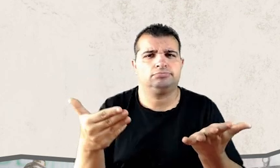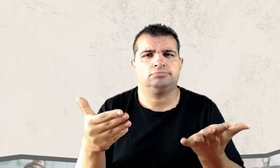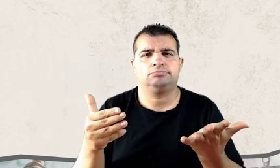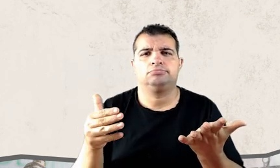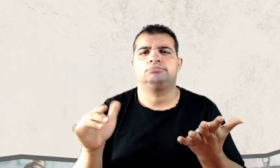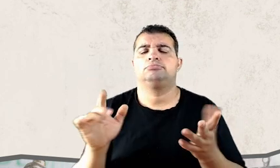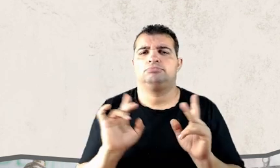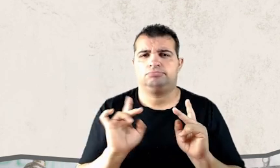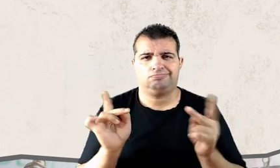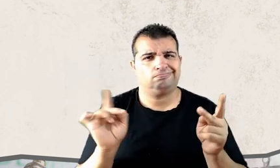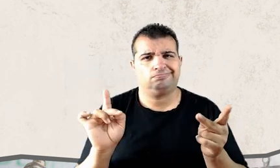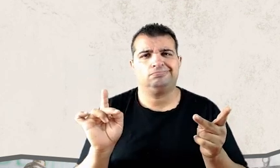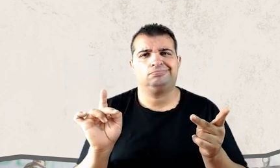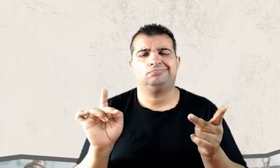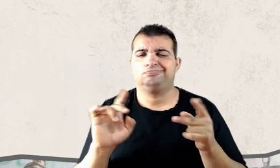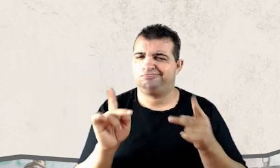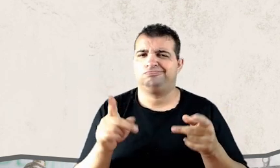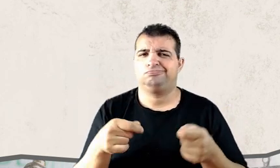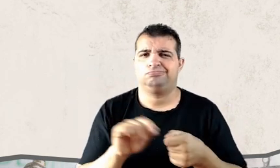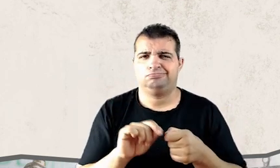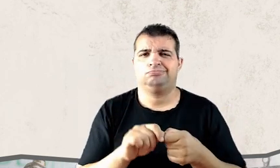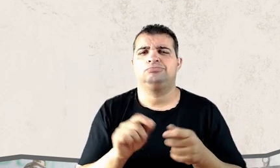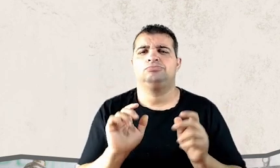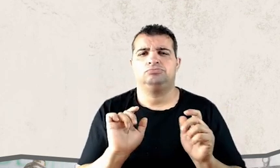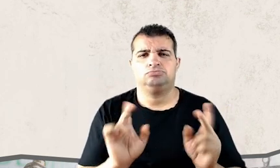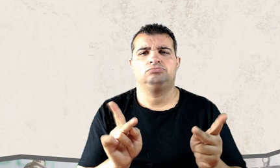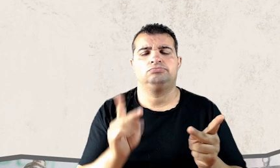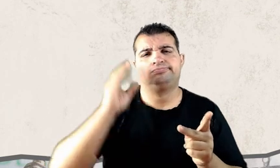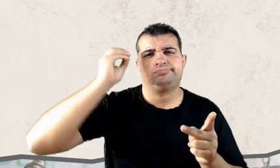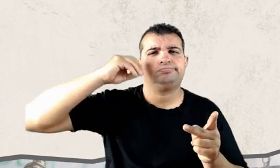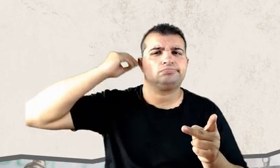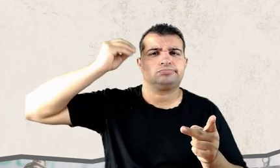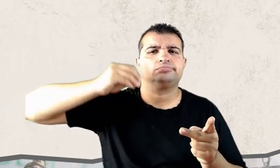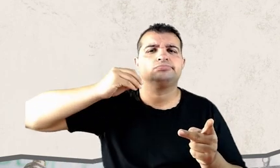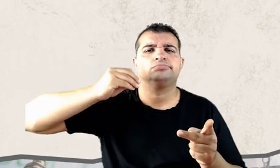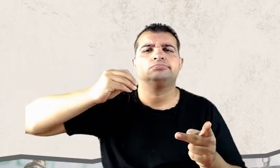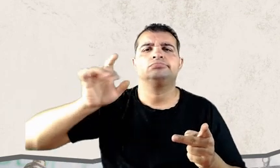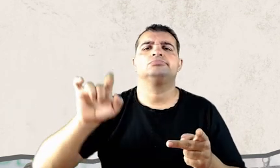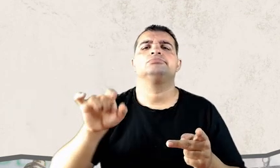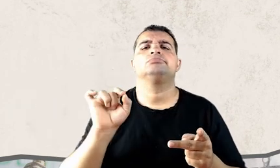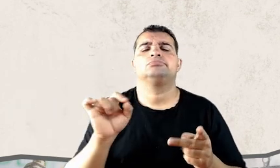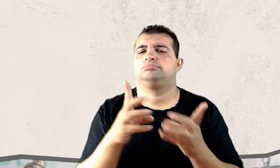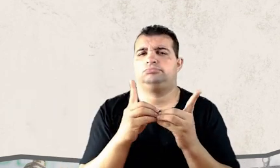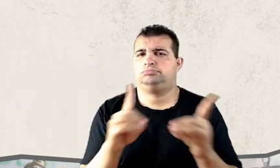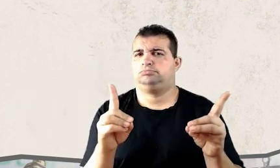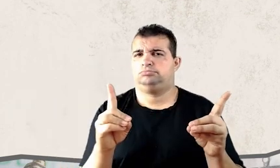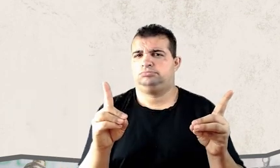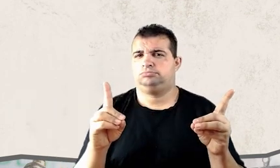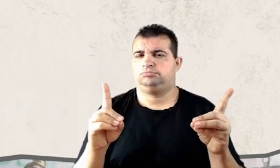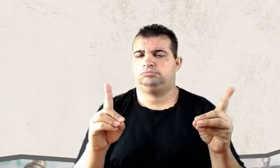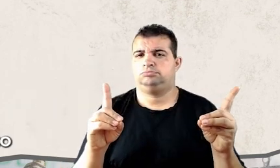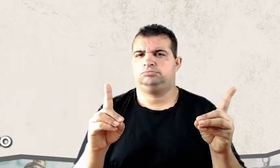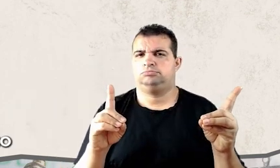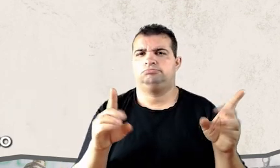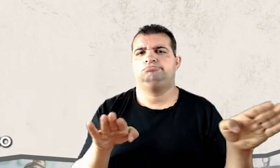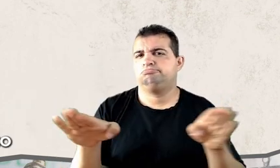hoje, que a gente continua ainda investindo numa psicologia que seja